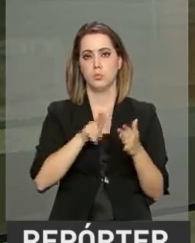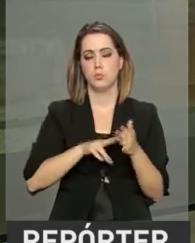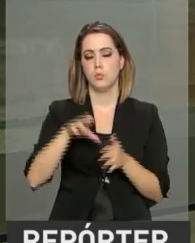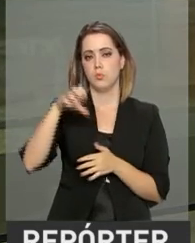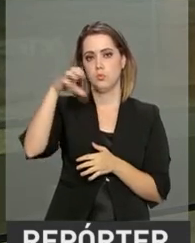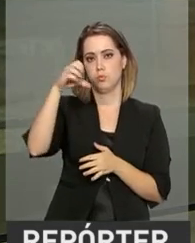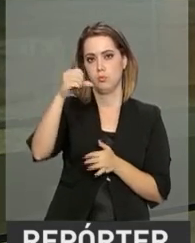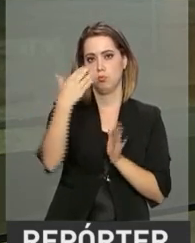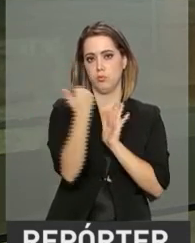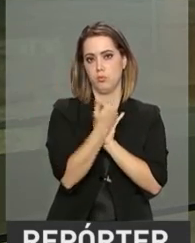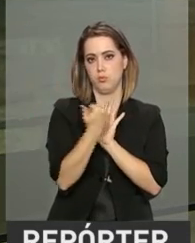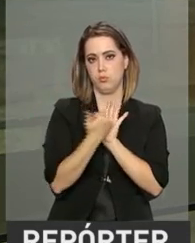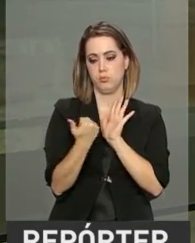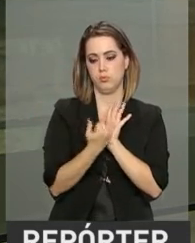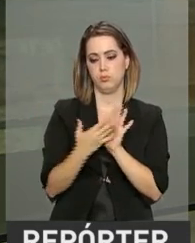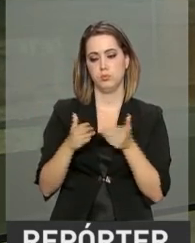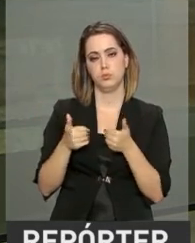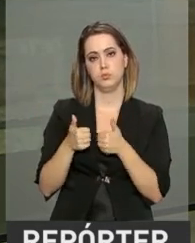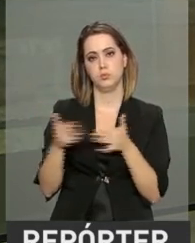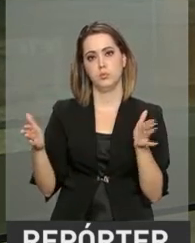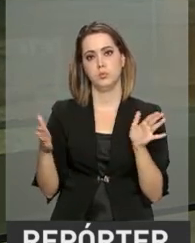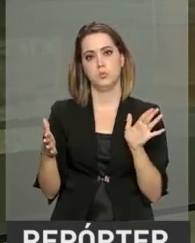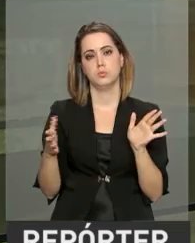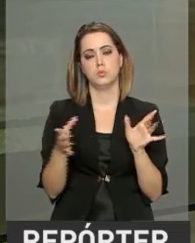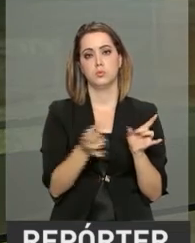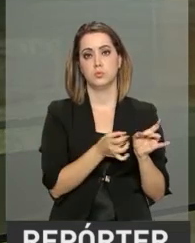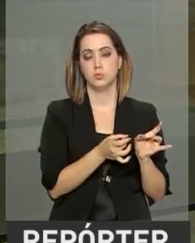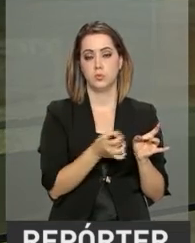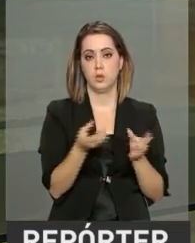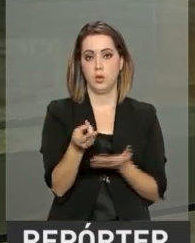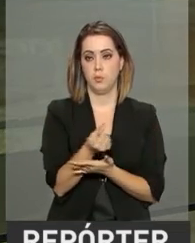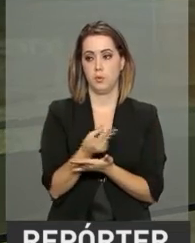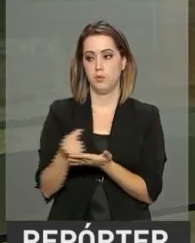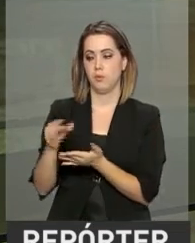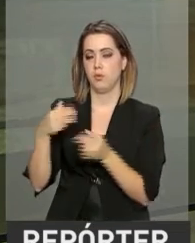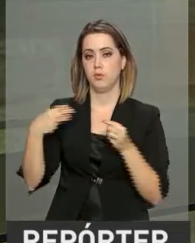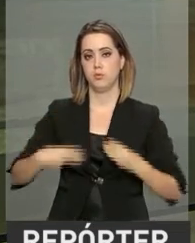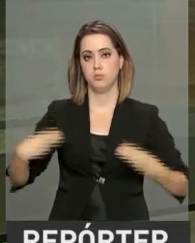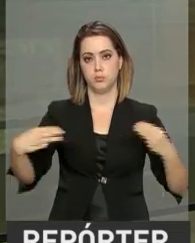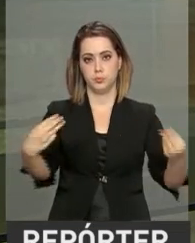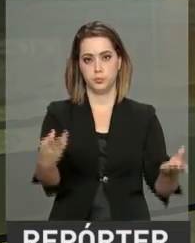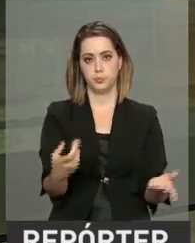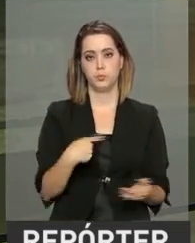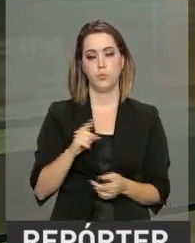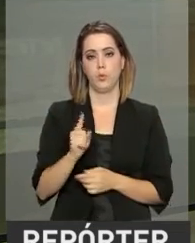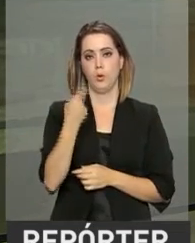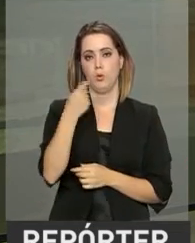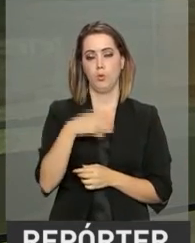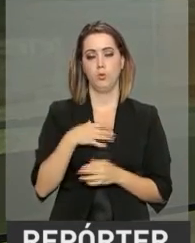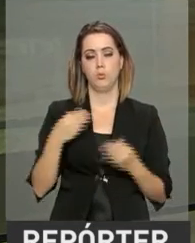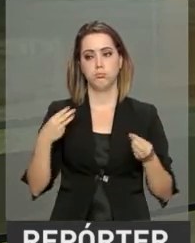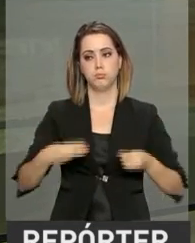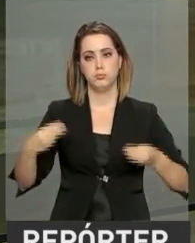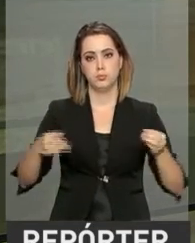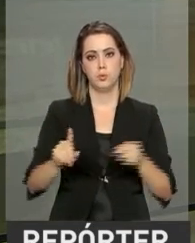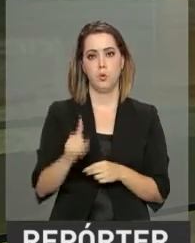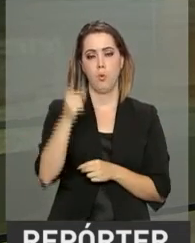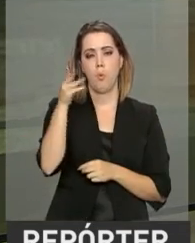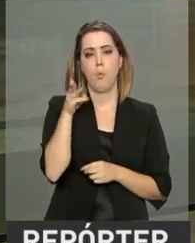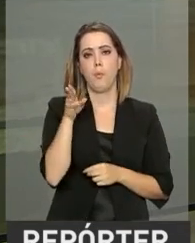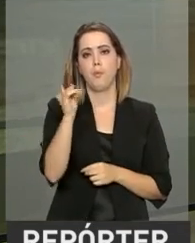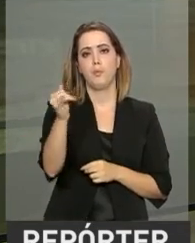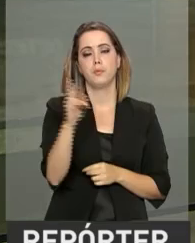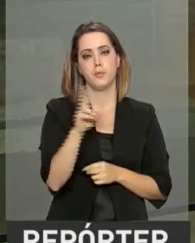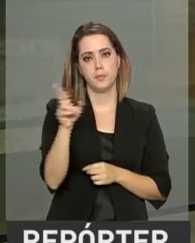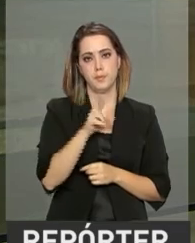projetos que abrem créditos extraordinários para ministérios um deles abre um crédito extraordinário de mais de 1 bilhão de reais